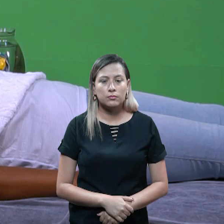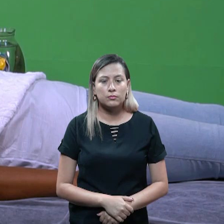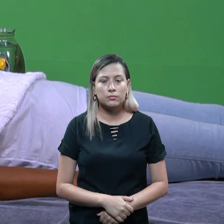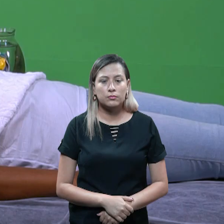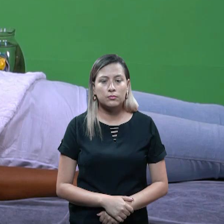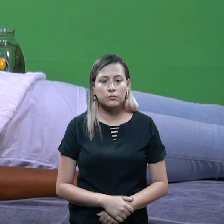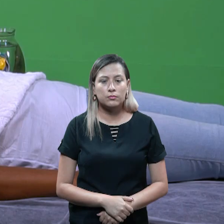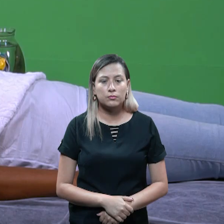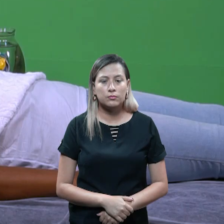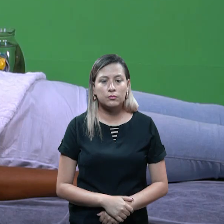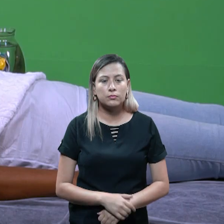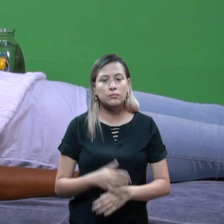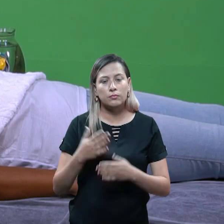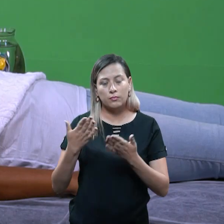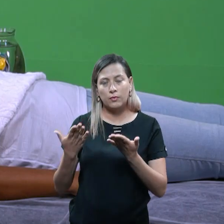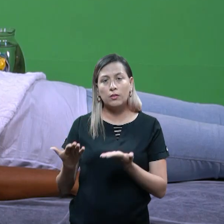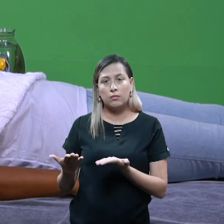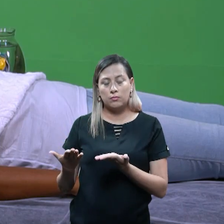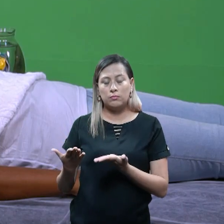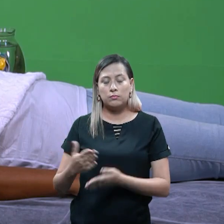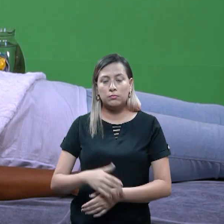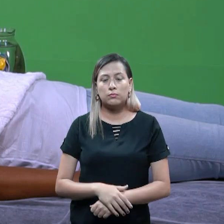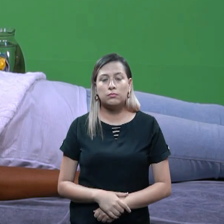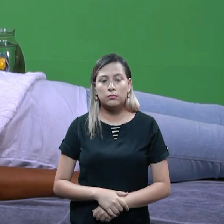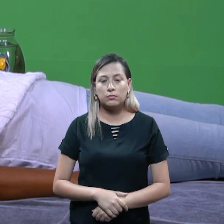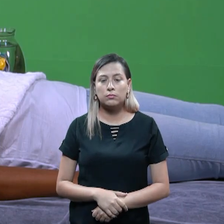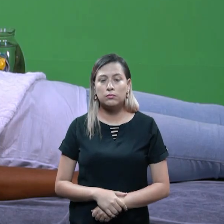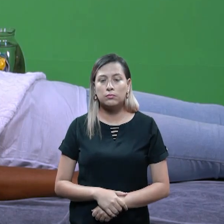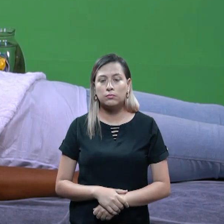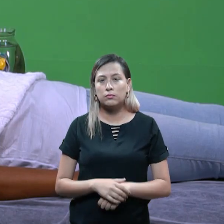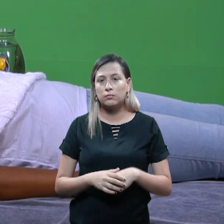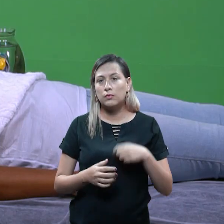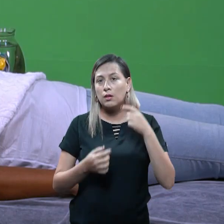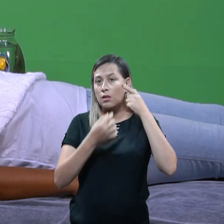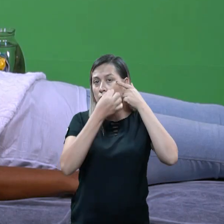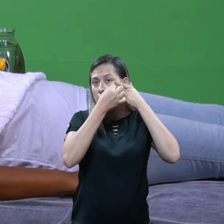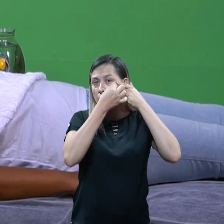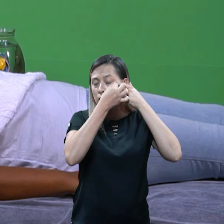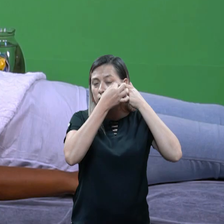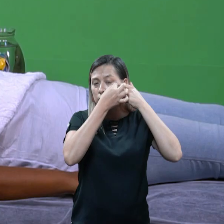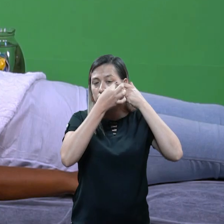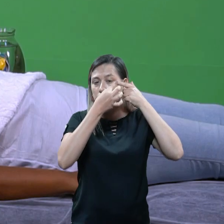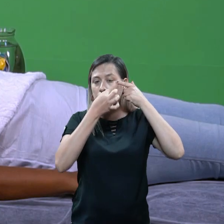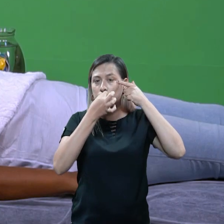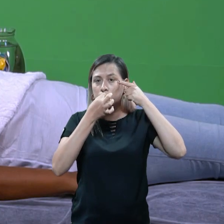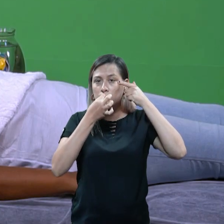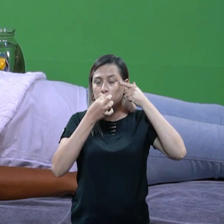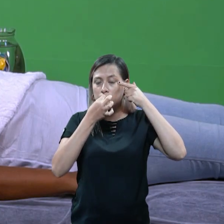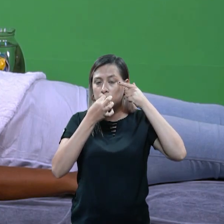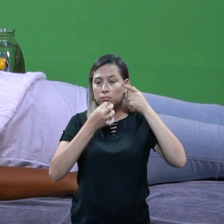A partir do arco do cupido, aba do nariz, cantinho do olho,